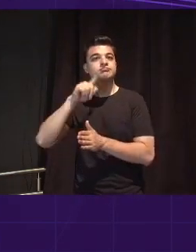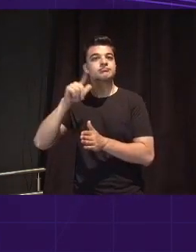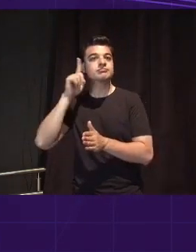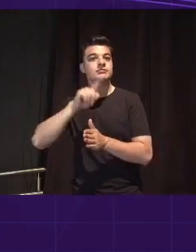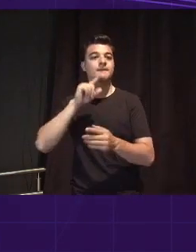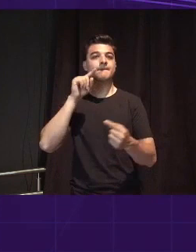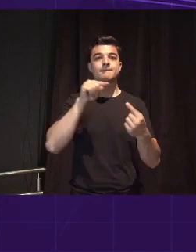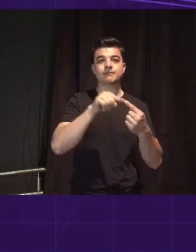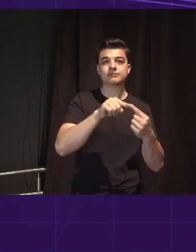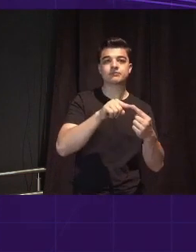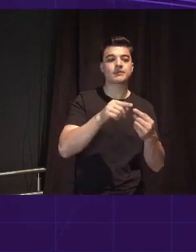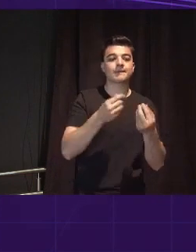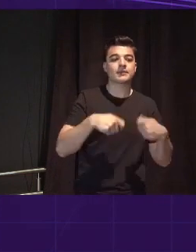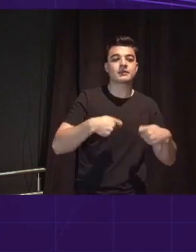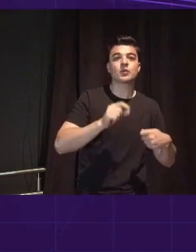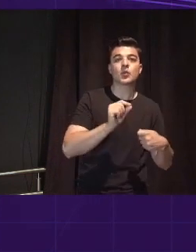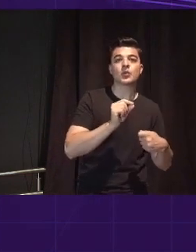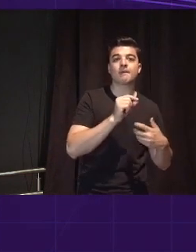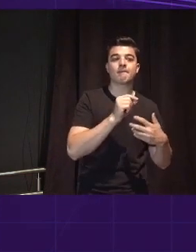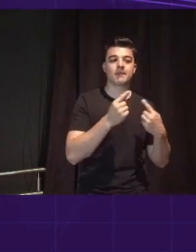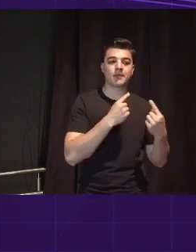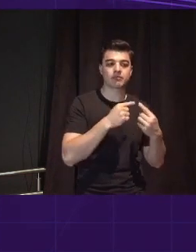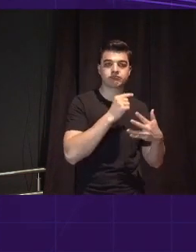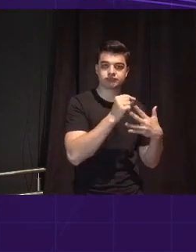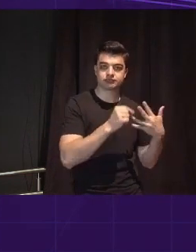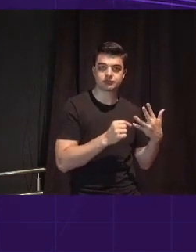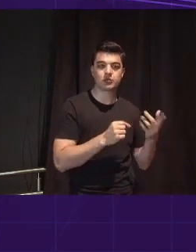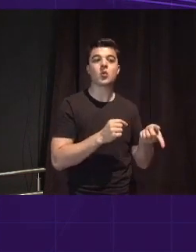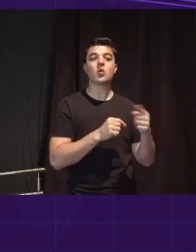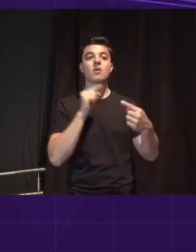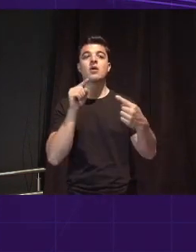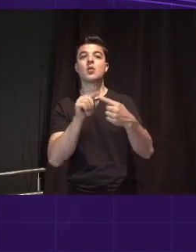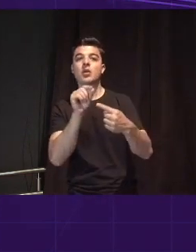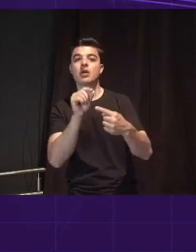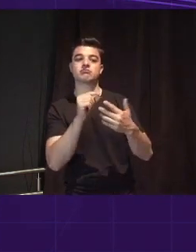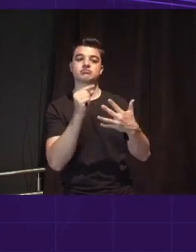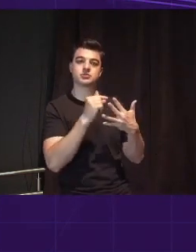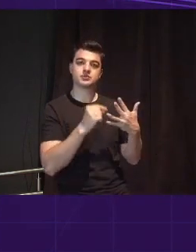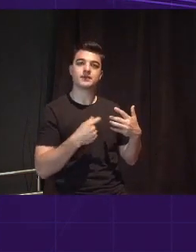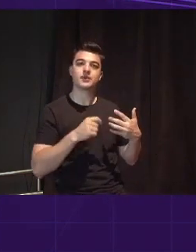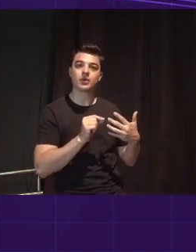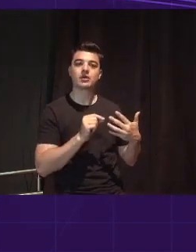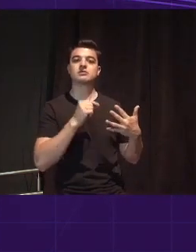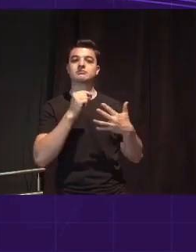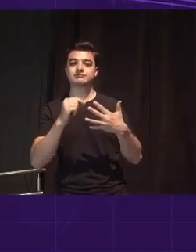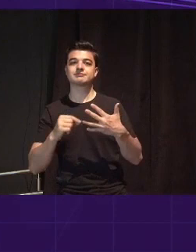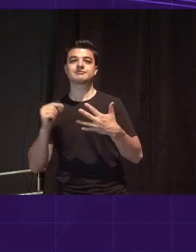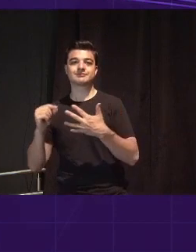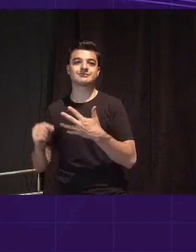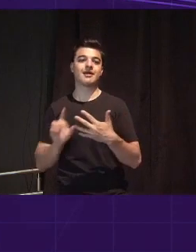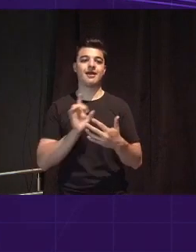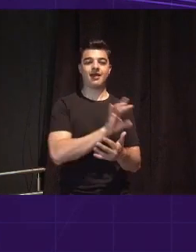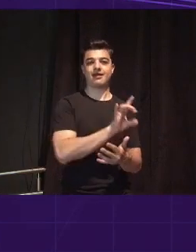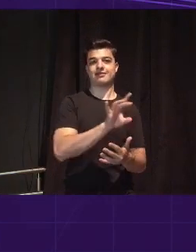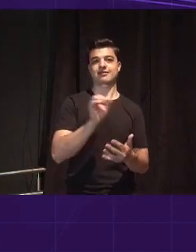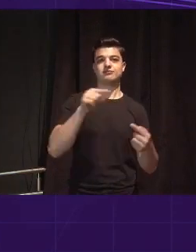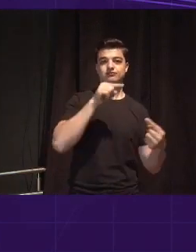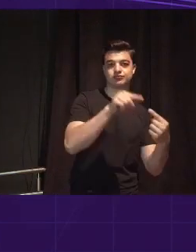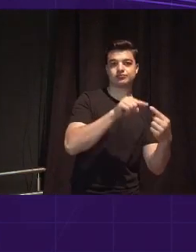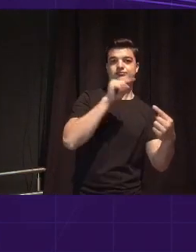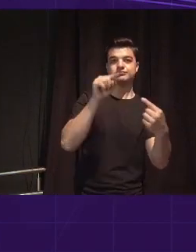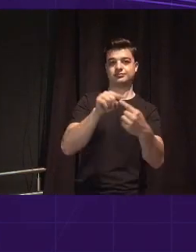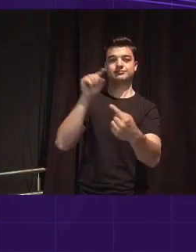e classificar as informações da melhor forma. Aqui é um exemplo de boards que a gente criou, de Kanban,